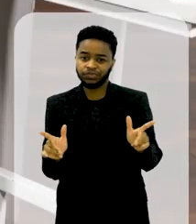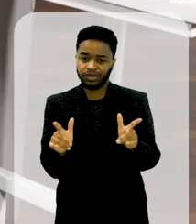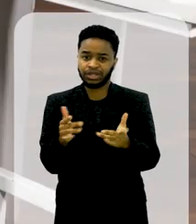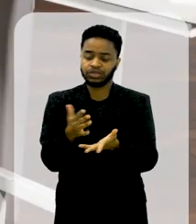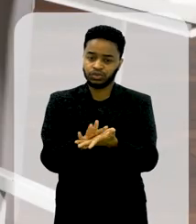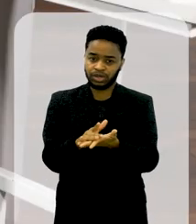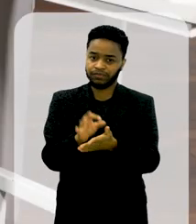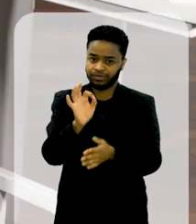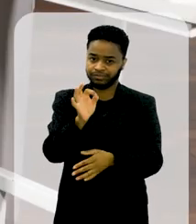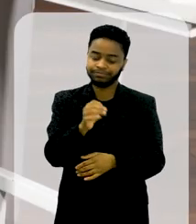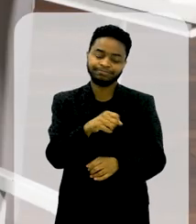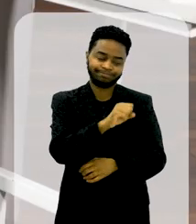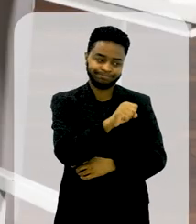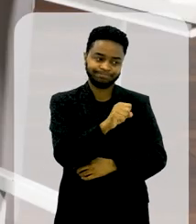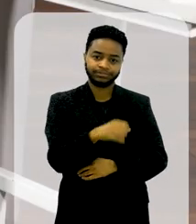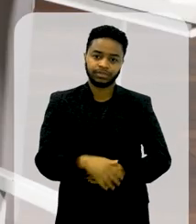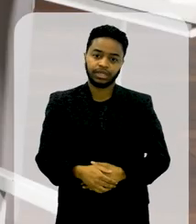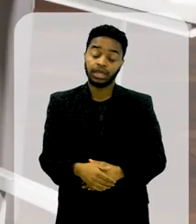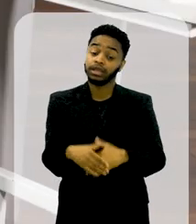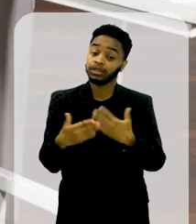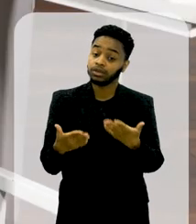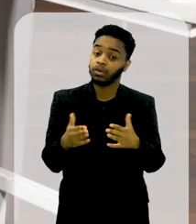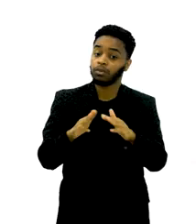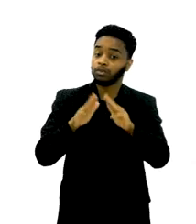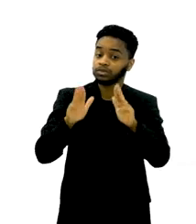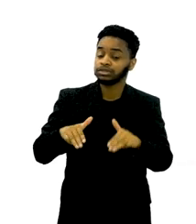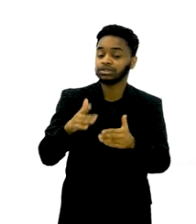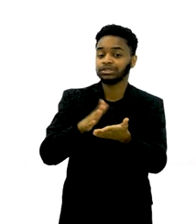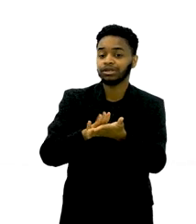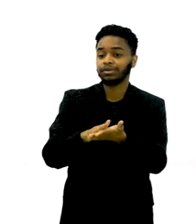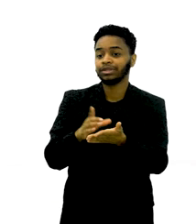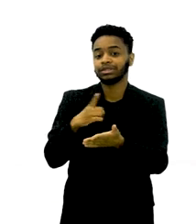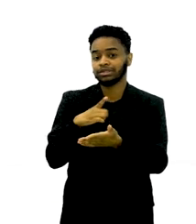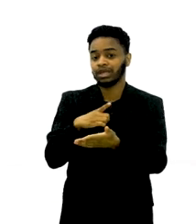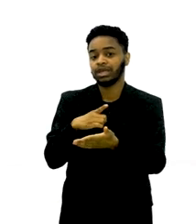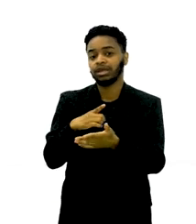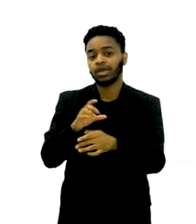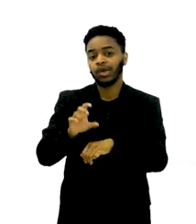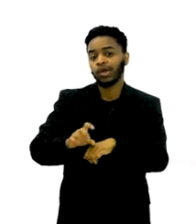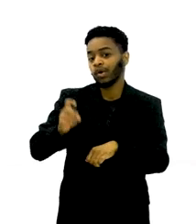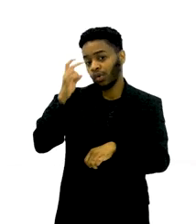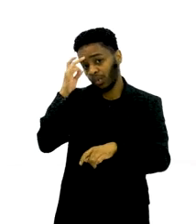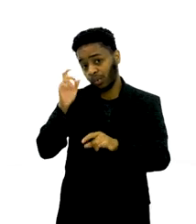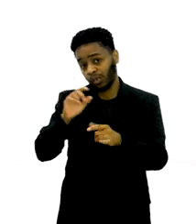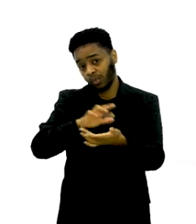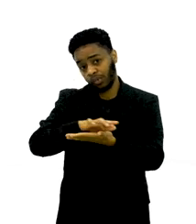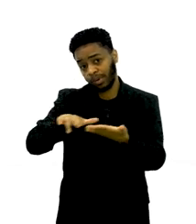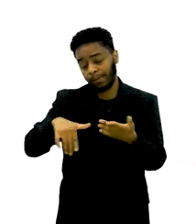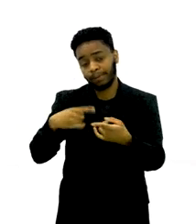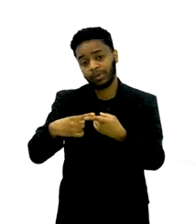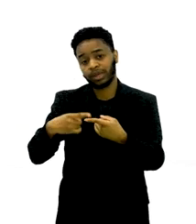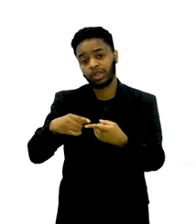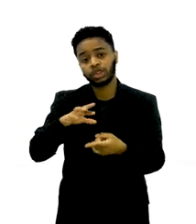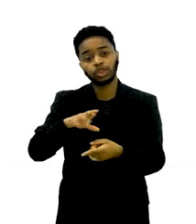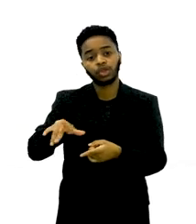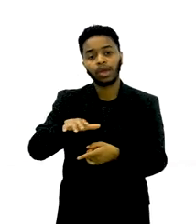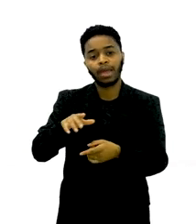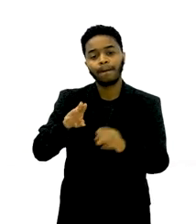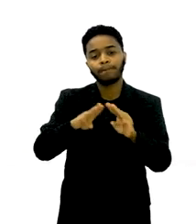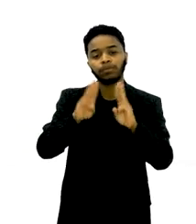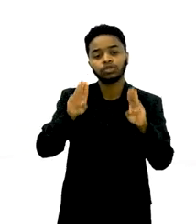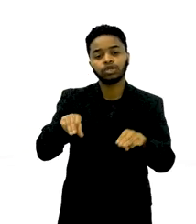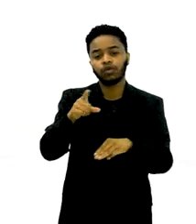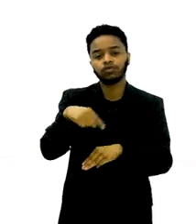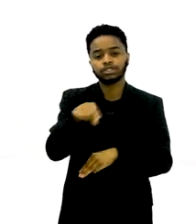Total E aí o museu do Samba tem essa peculiaridade que ele não é um museu para você